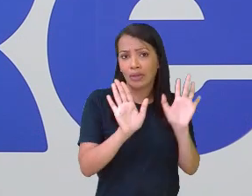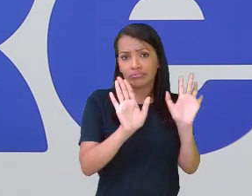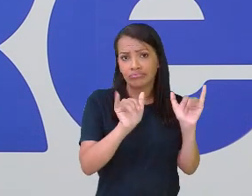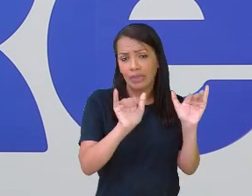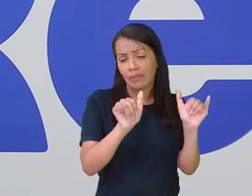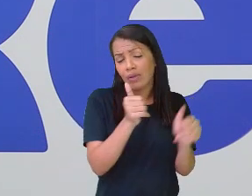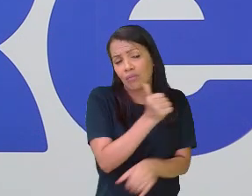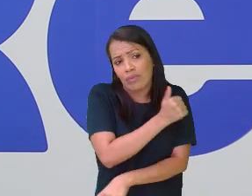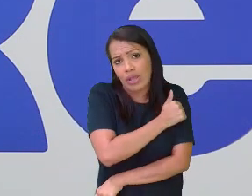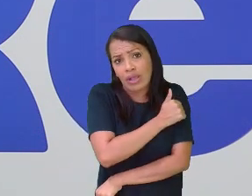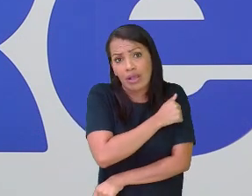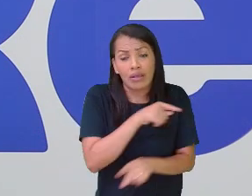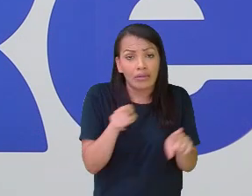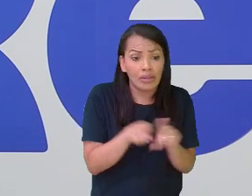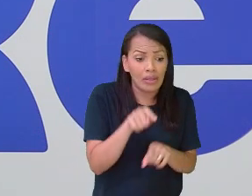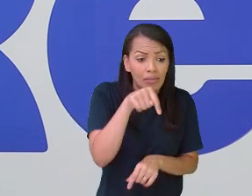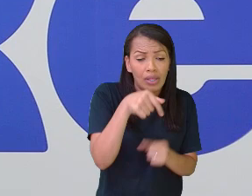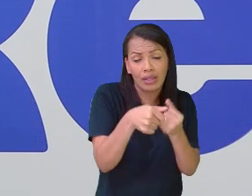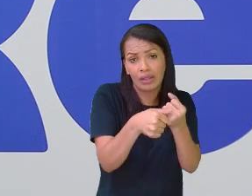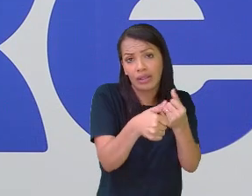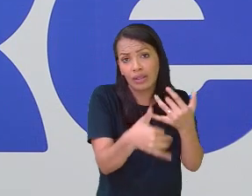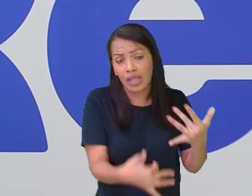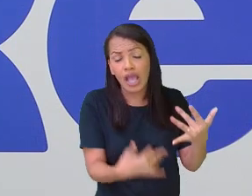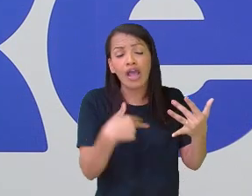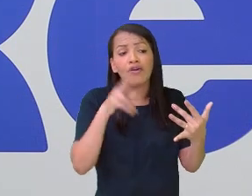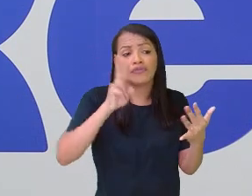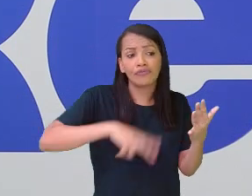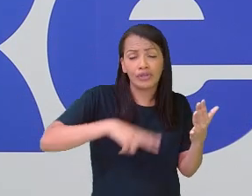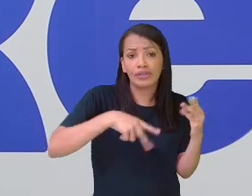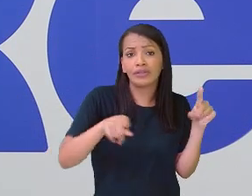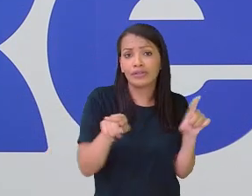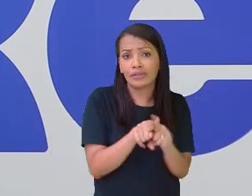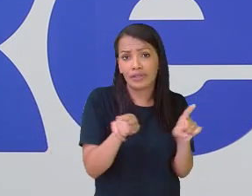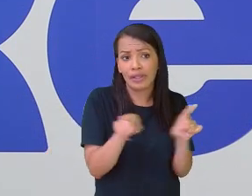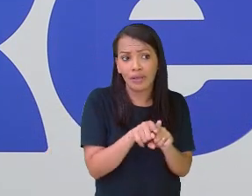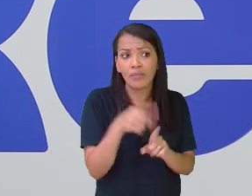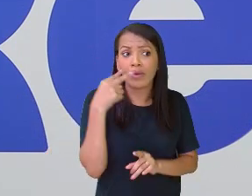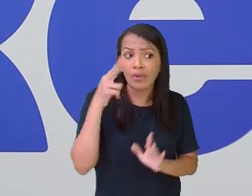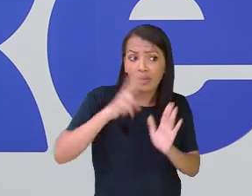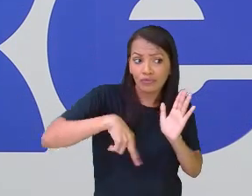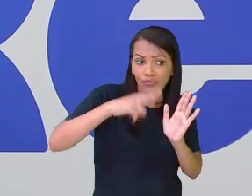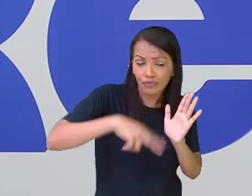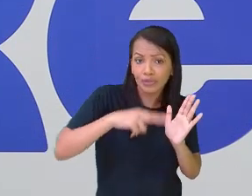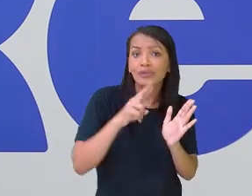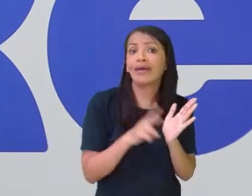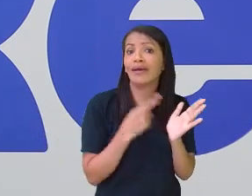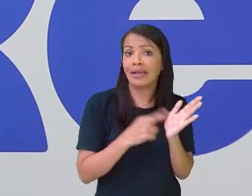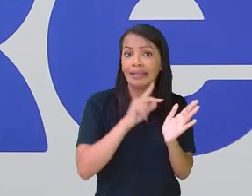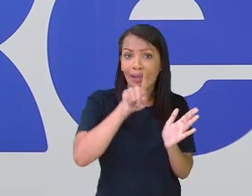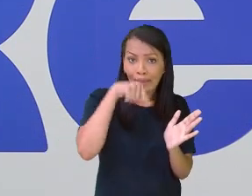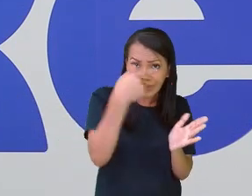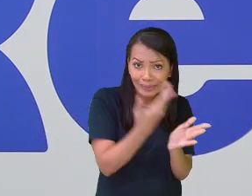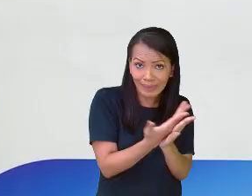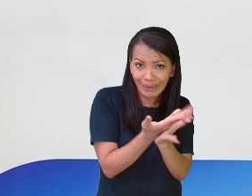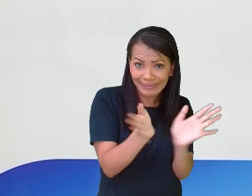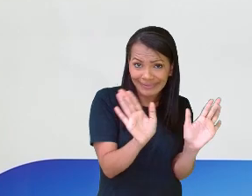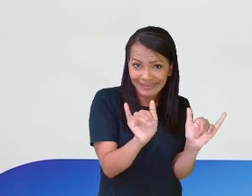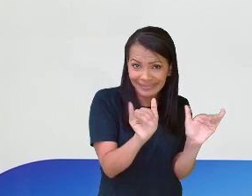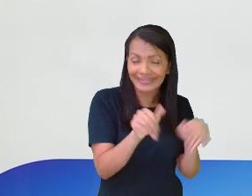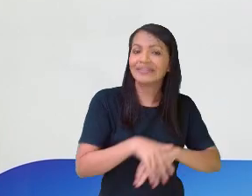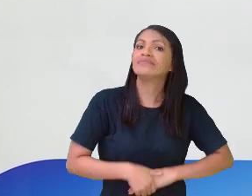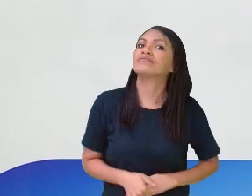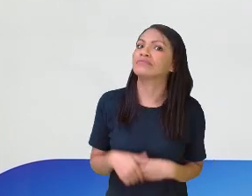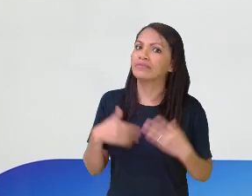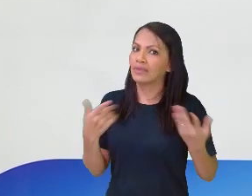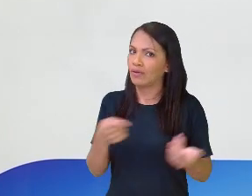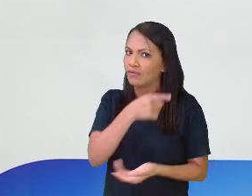nossos estudantes, dos que estão aqui no chat, que eu já estou vendo também que eles já vão dar uma lida também nessa revista. Então, até a próxima. É isso, gente.